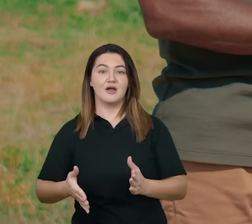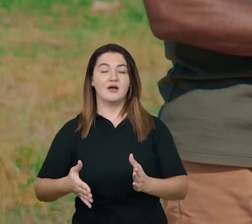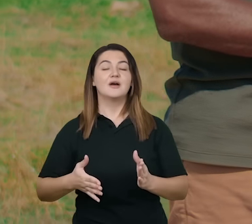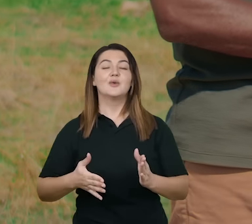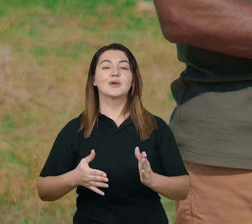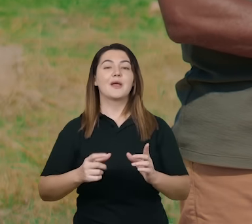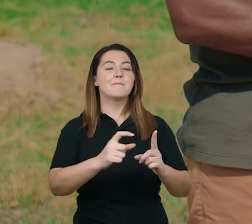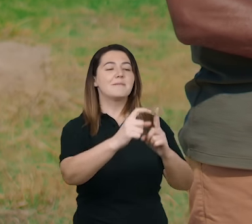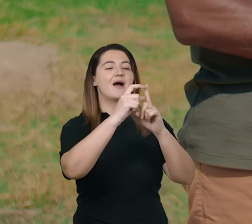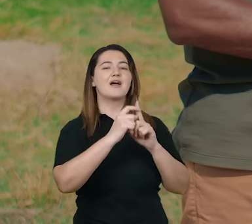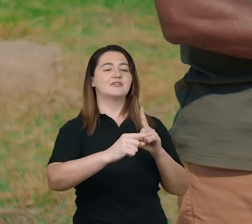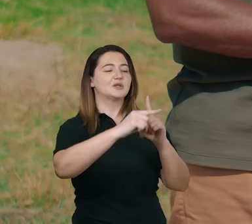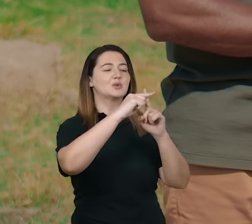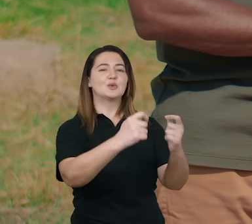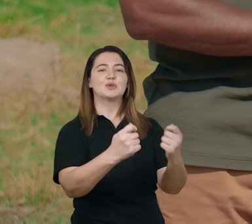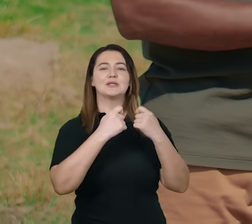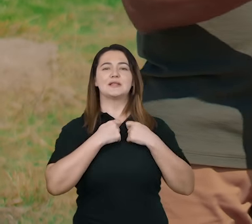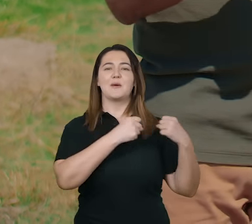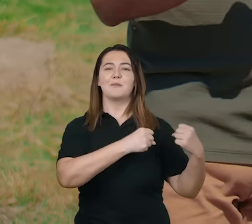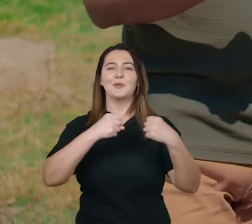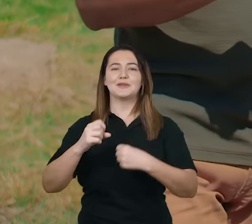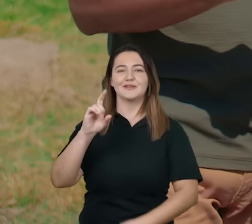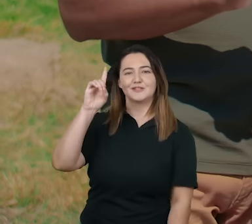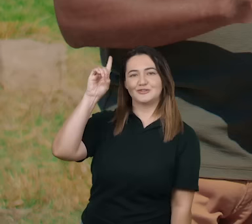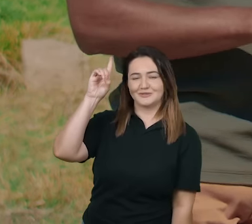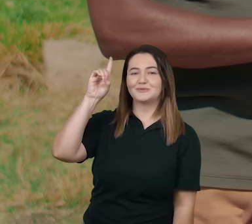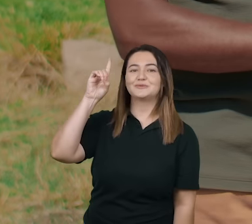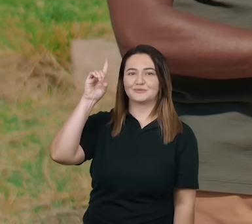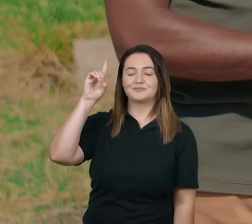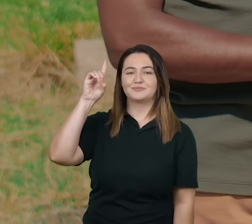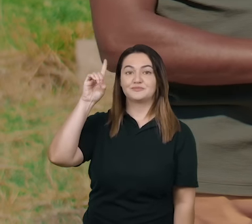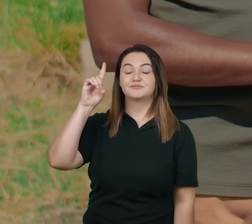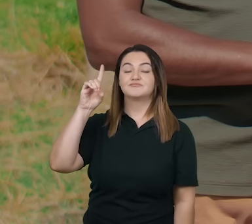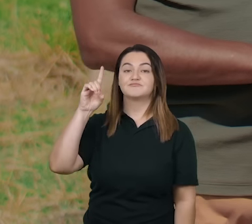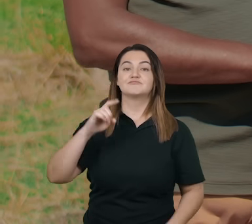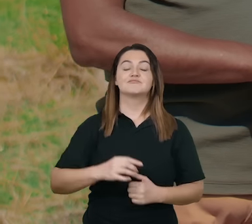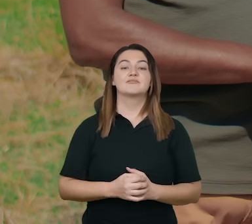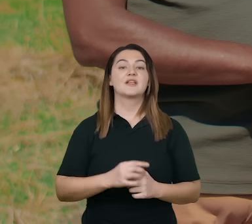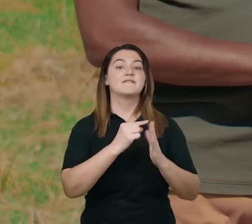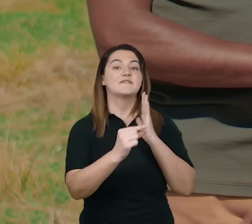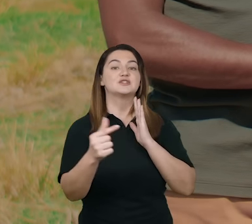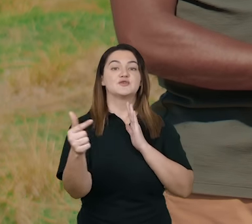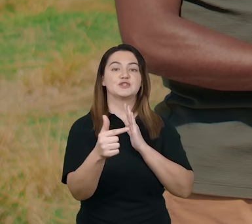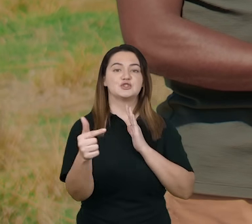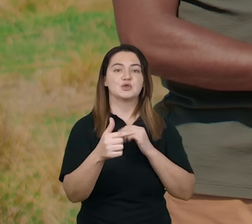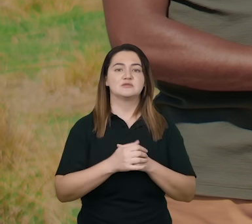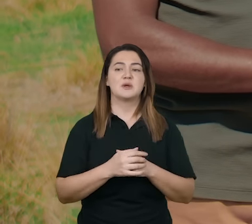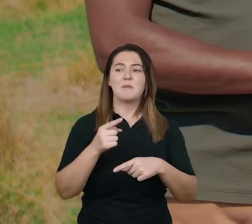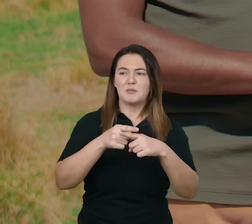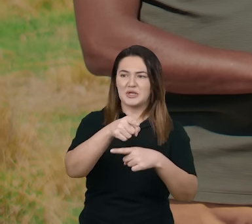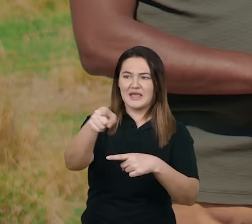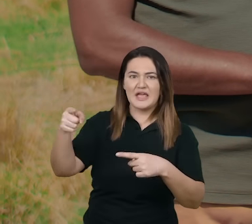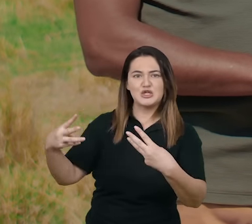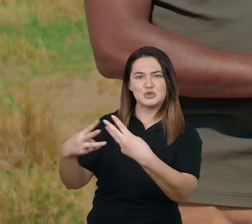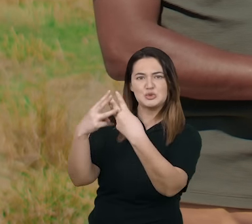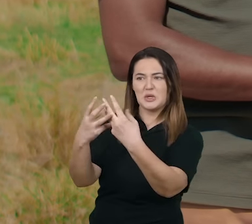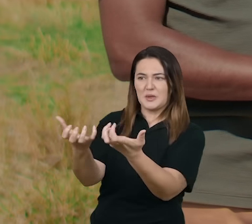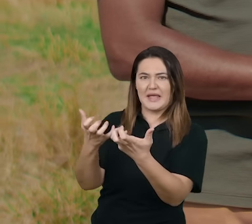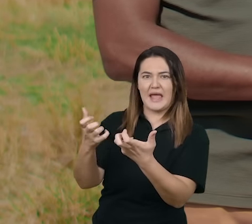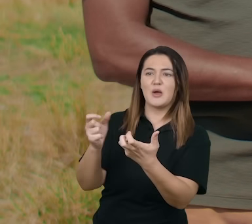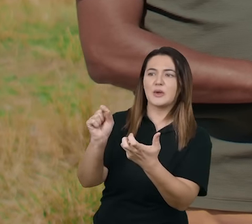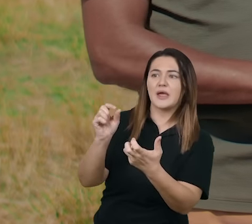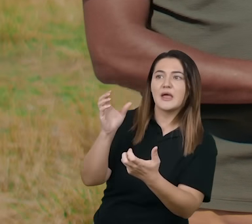é o poder de Deus. E ele continua dizendo, verso 22, porque os judeus pedem sinais e os